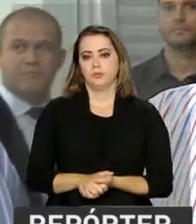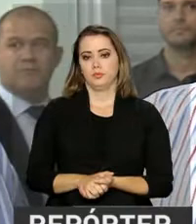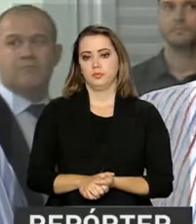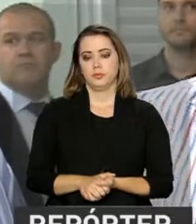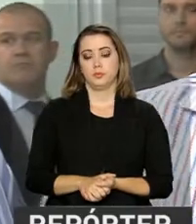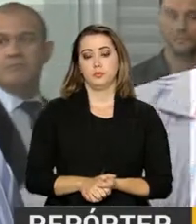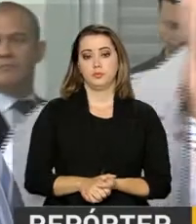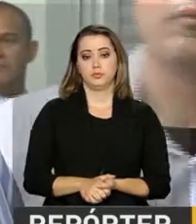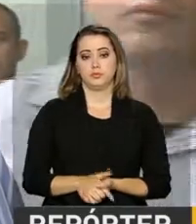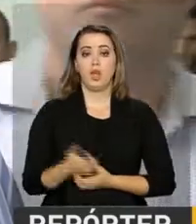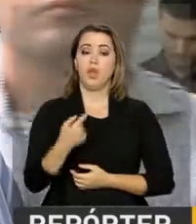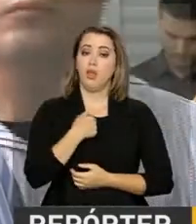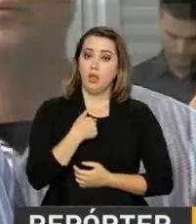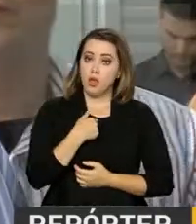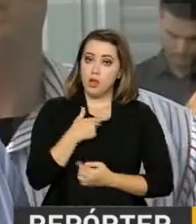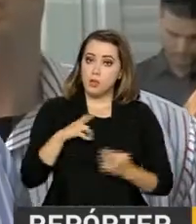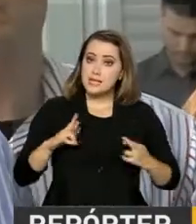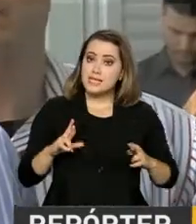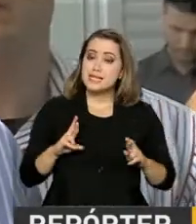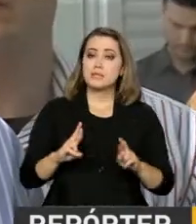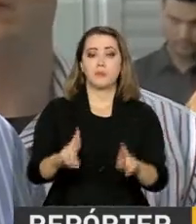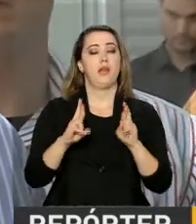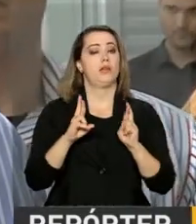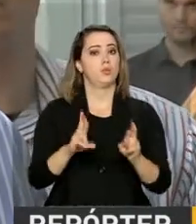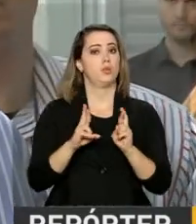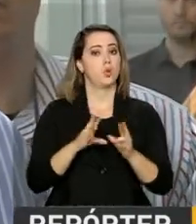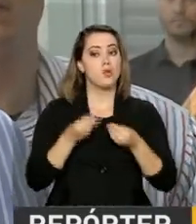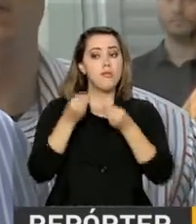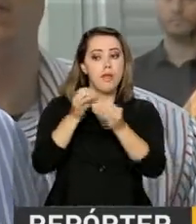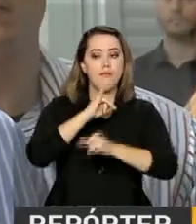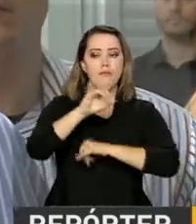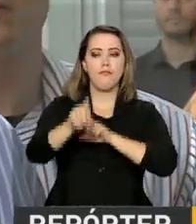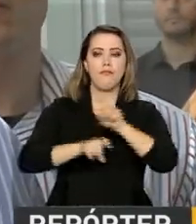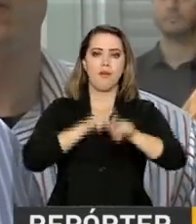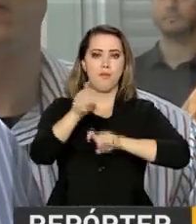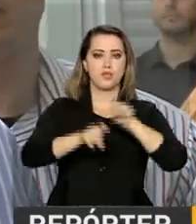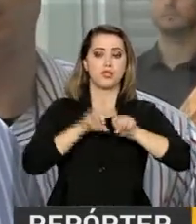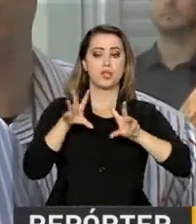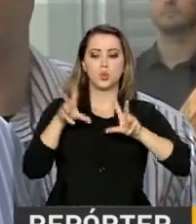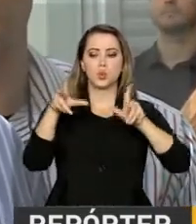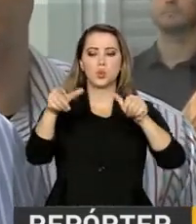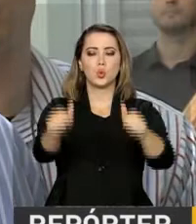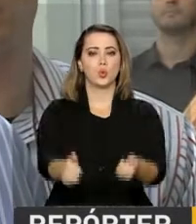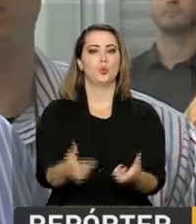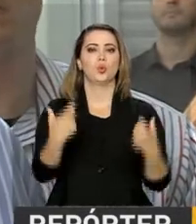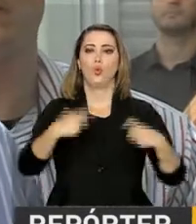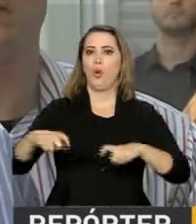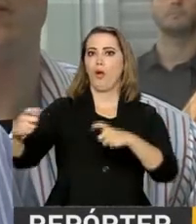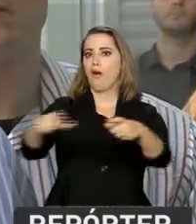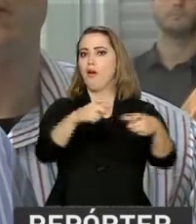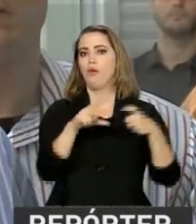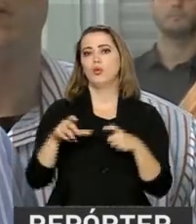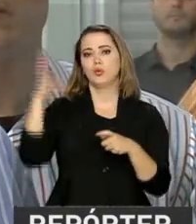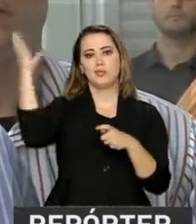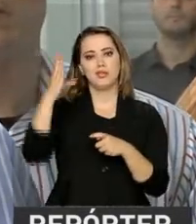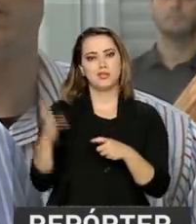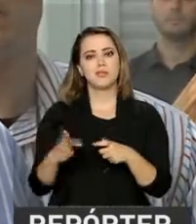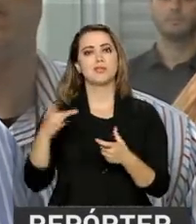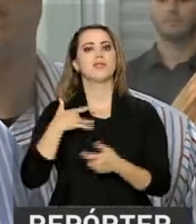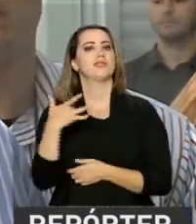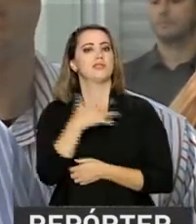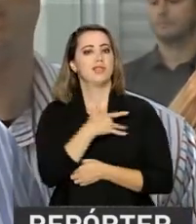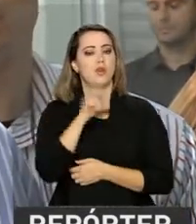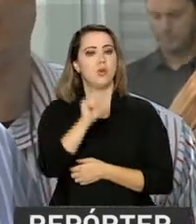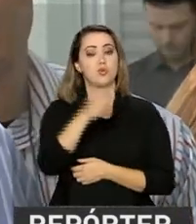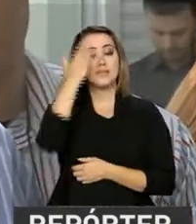Eu espero informatizar todo o sistema de saúde, prontuário eletrônico para todos os cidadãos, saber o seu lugar